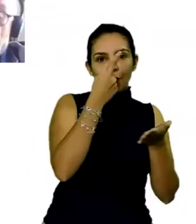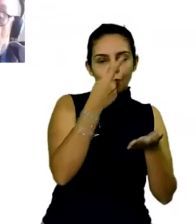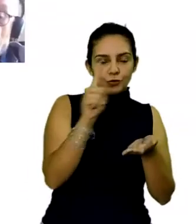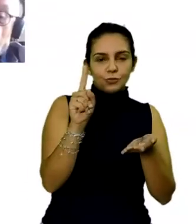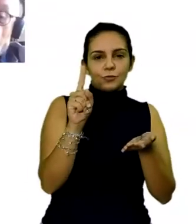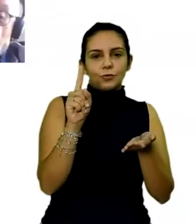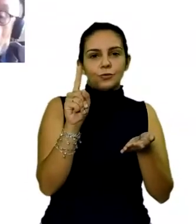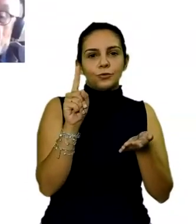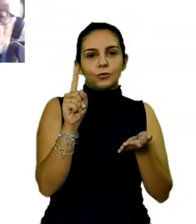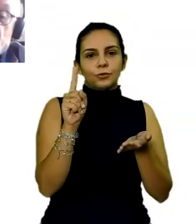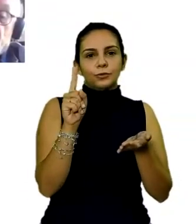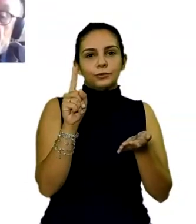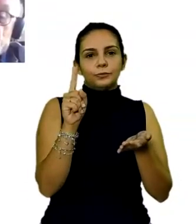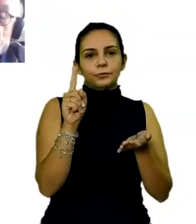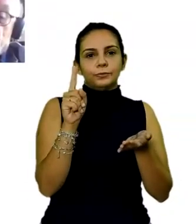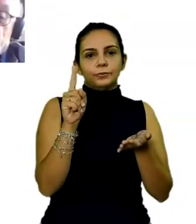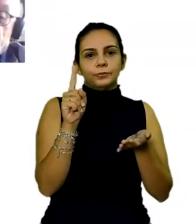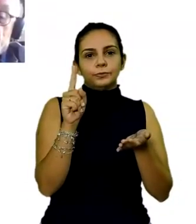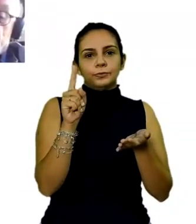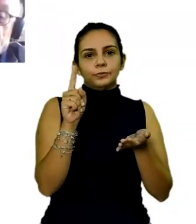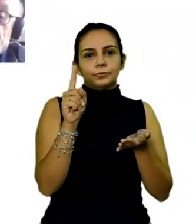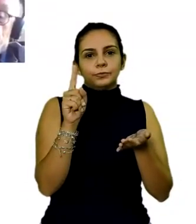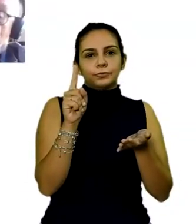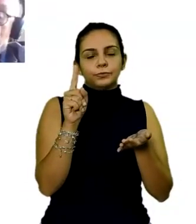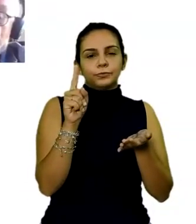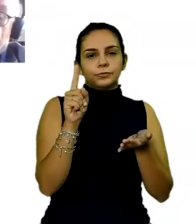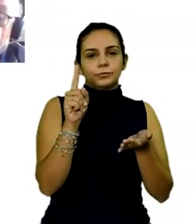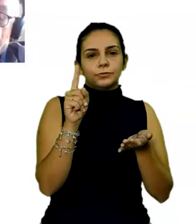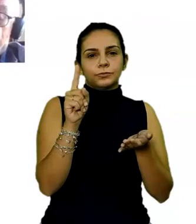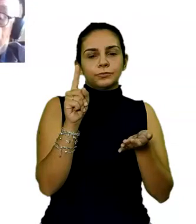o pingo de